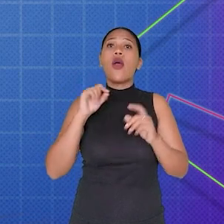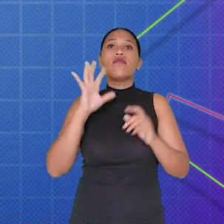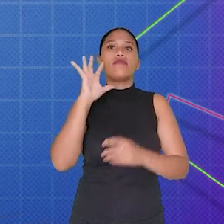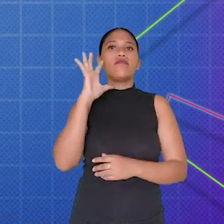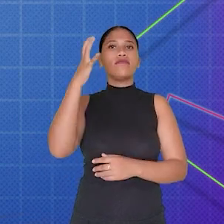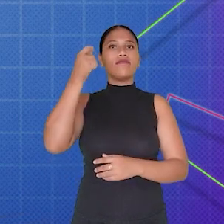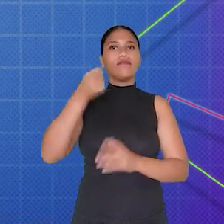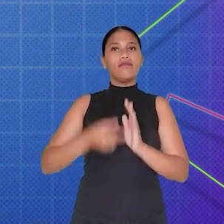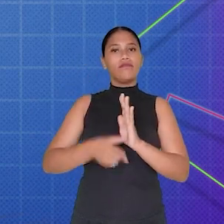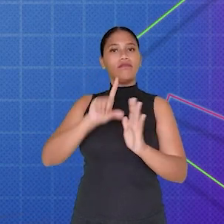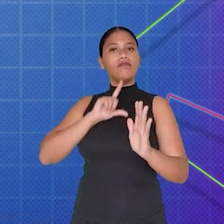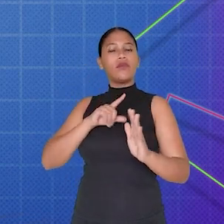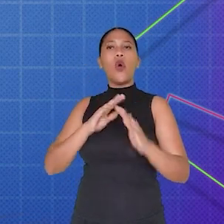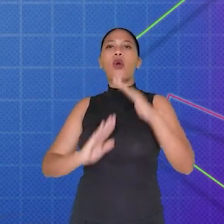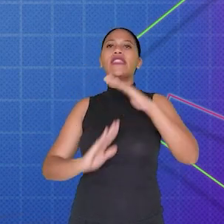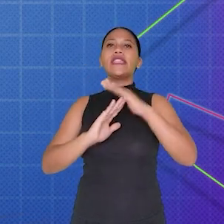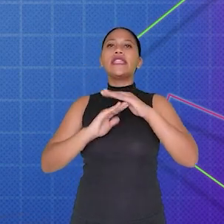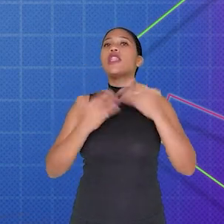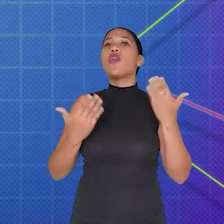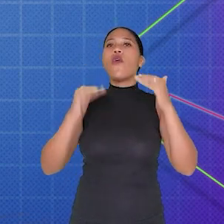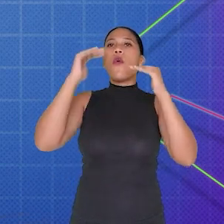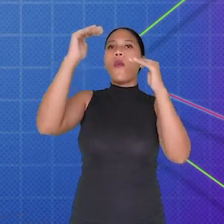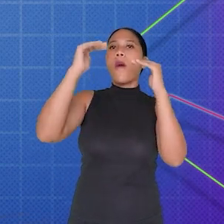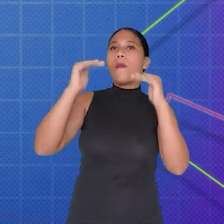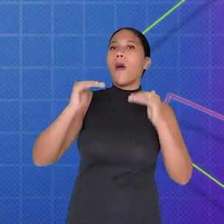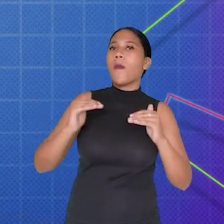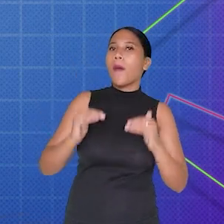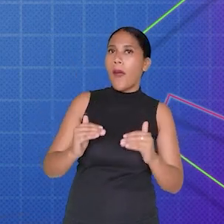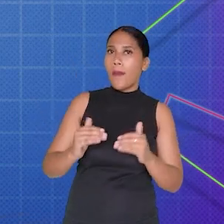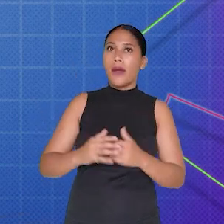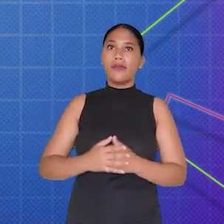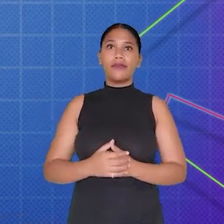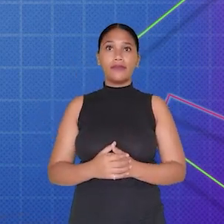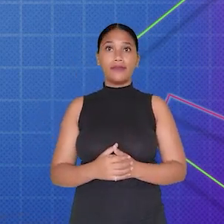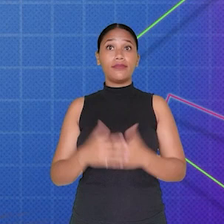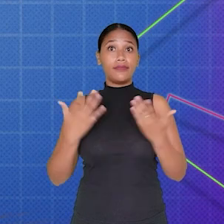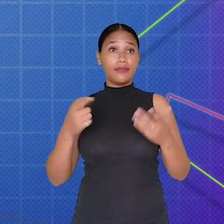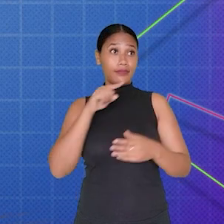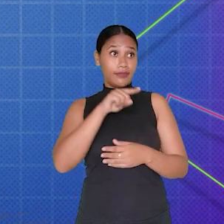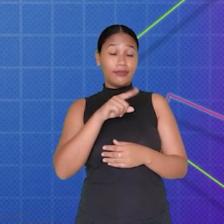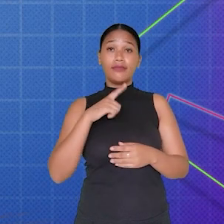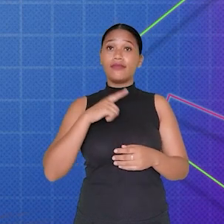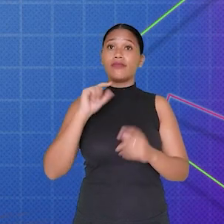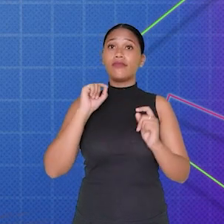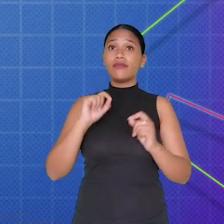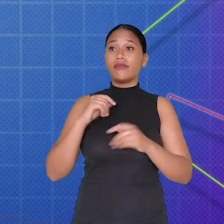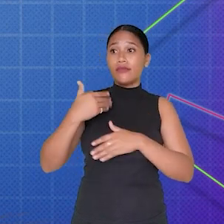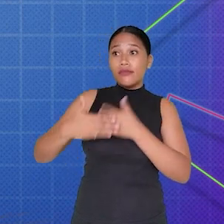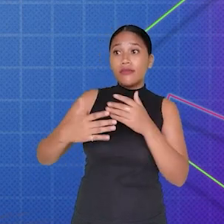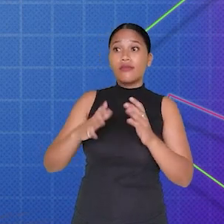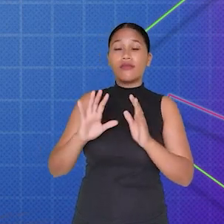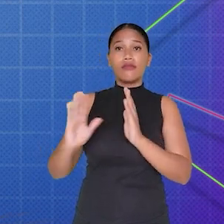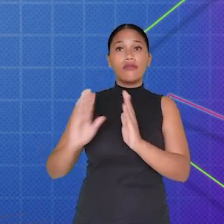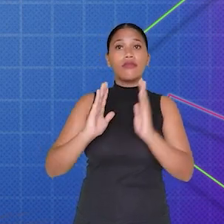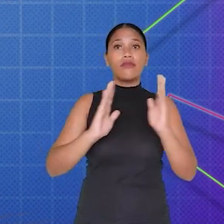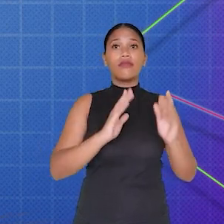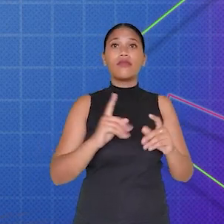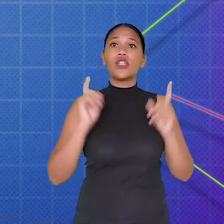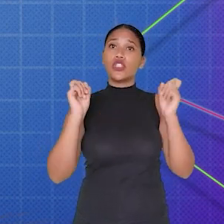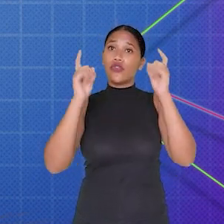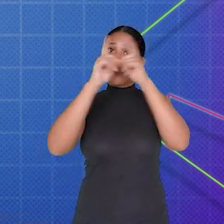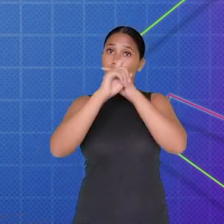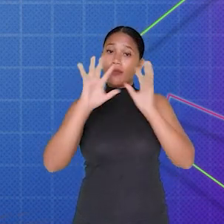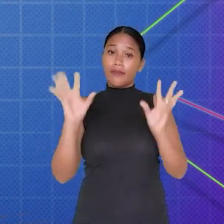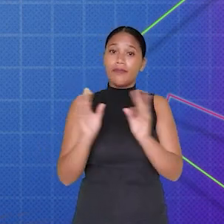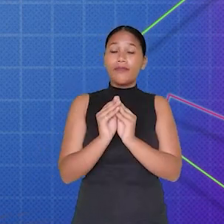de nível envolve a definição prévia de um nível de dificuldade para cada fase ou nível do jogo. Nessa abordagem, cada fase